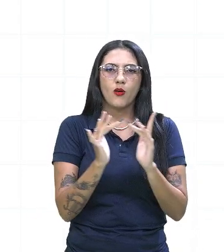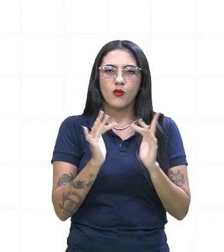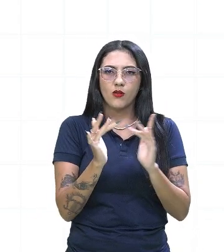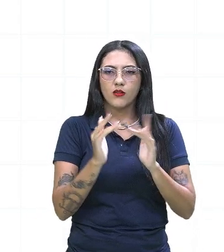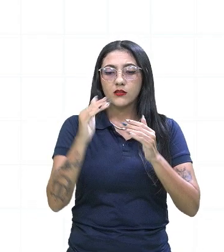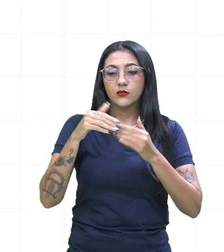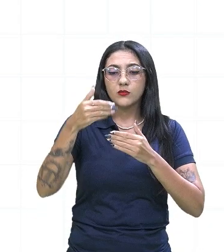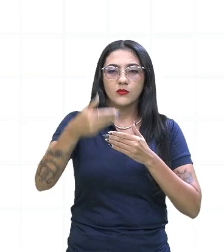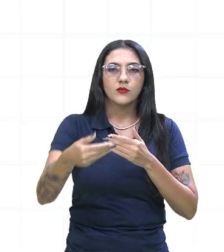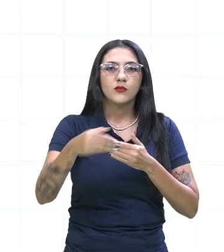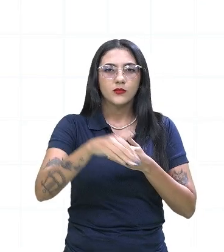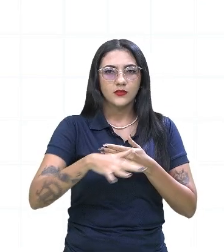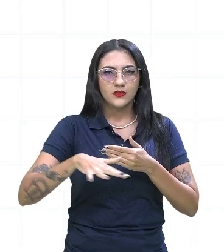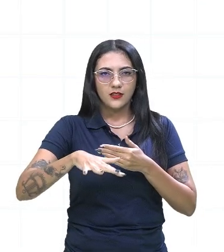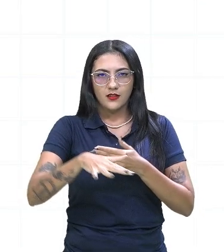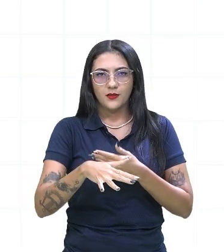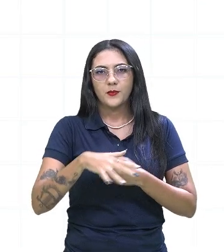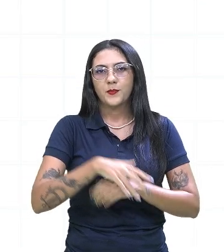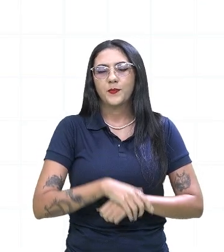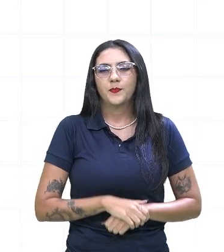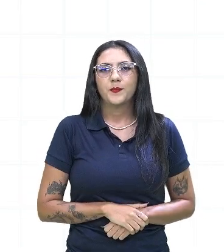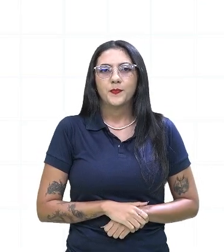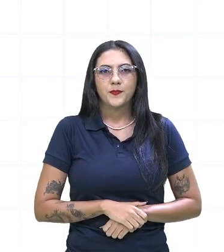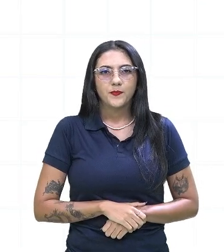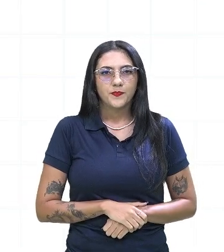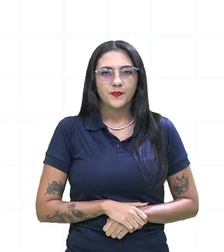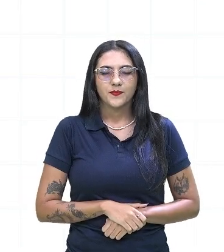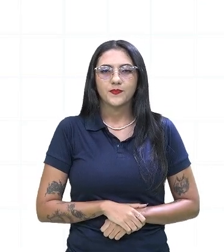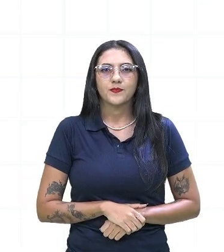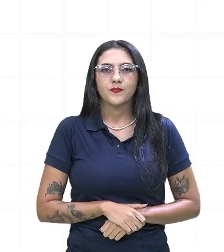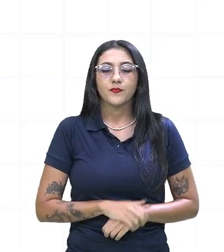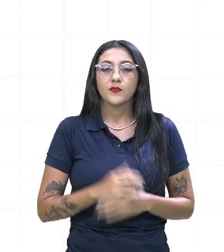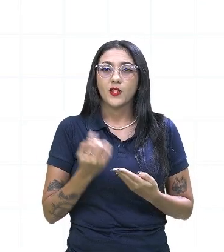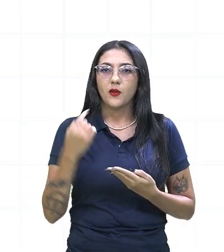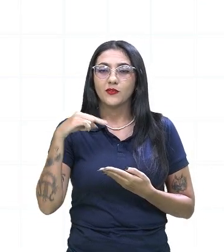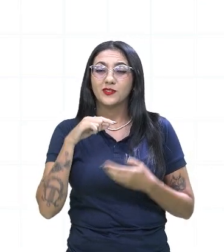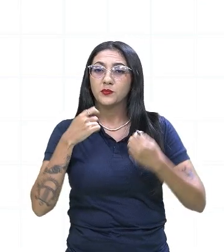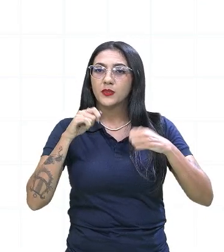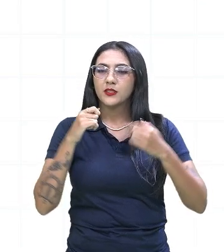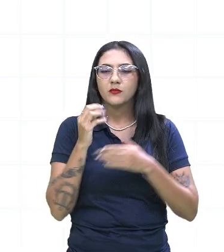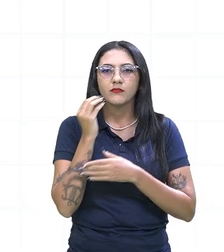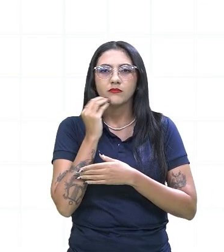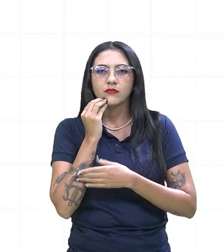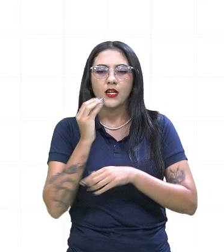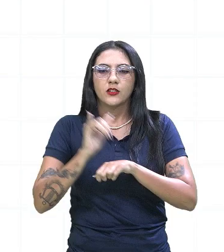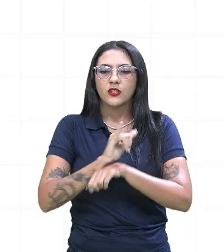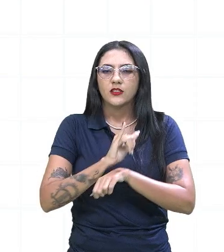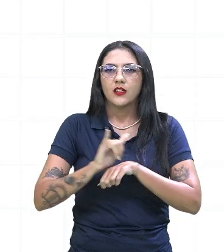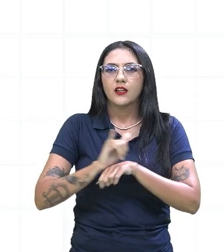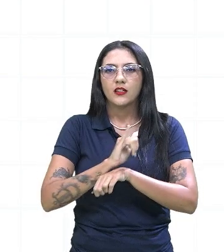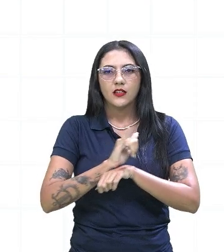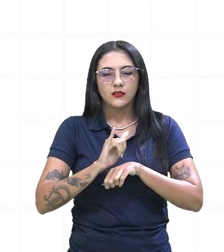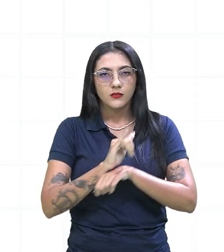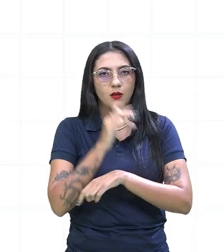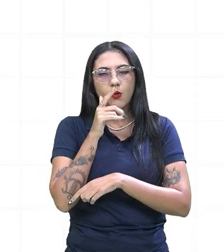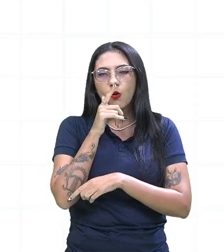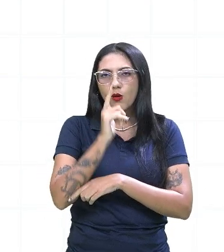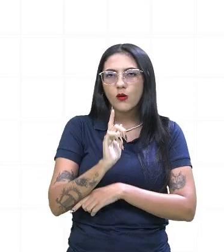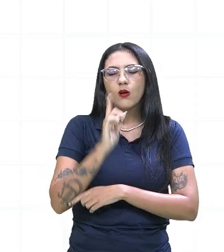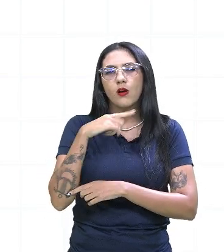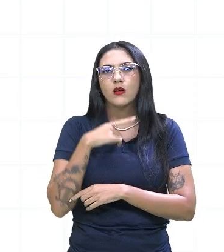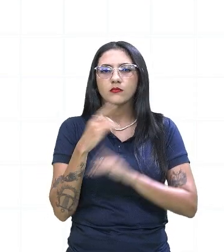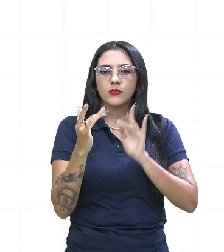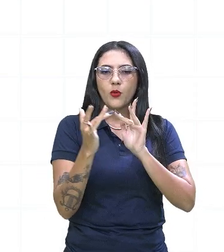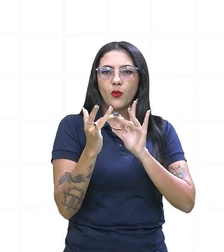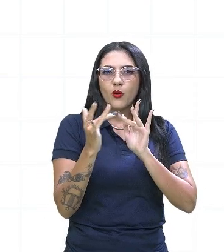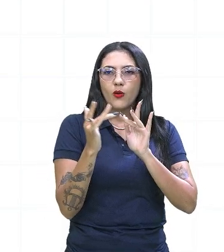do adversário. Então você tem que dar um jeito de rebater essa bola e tem que cair do outro